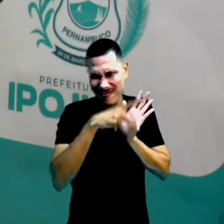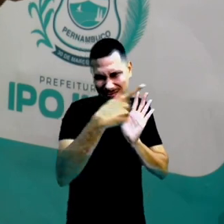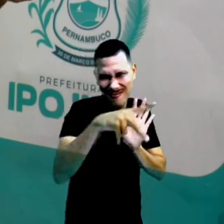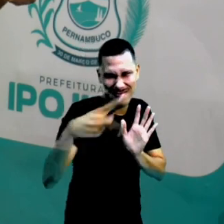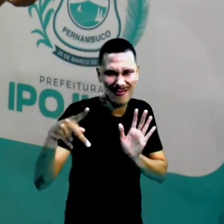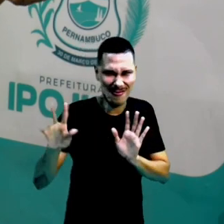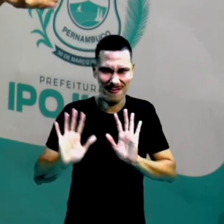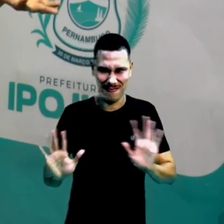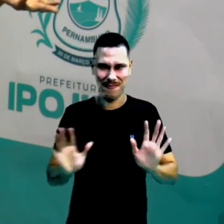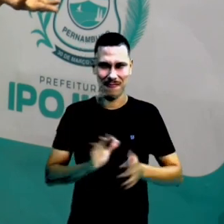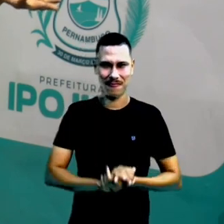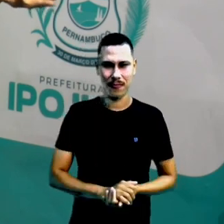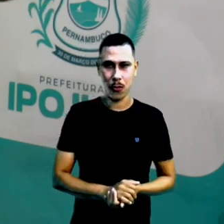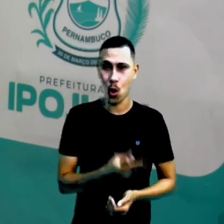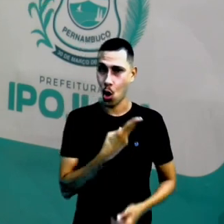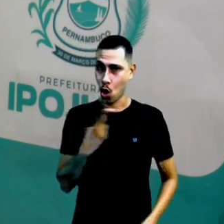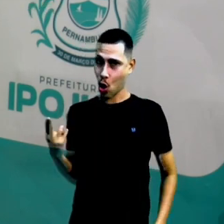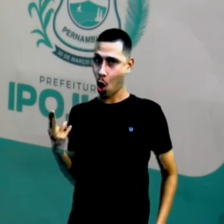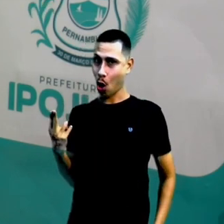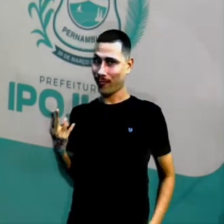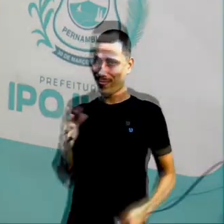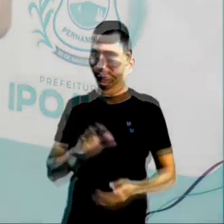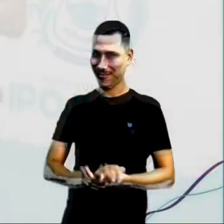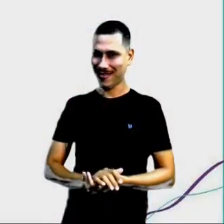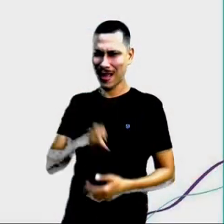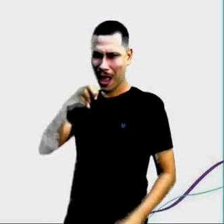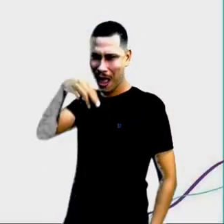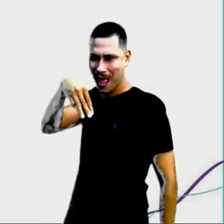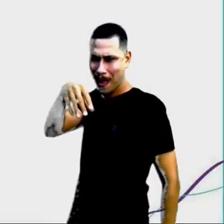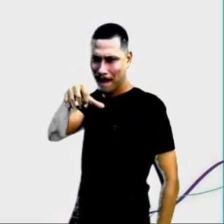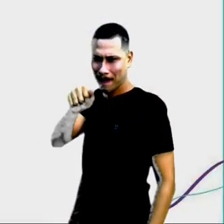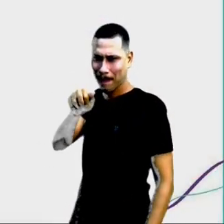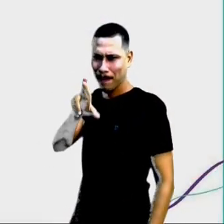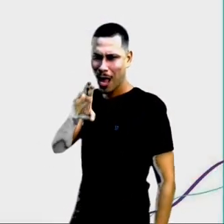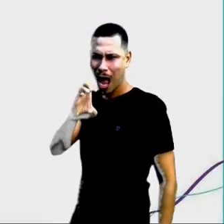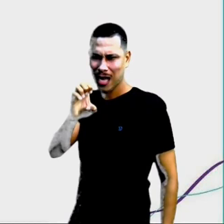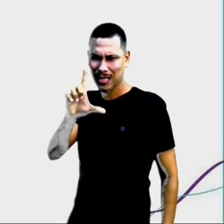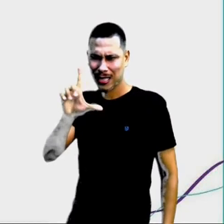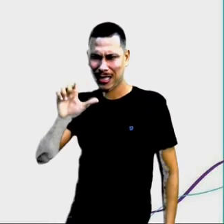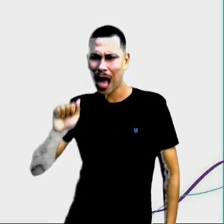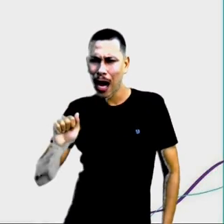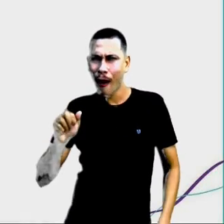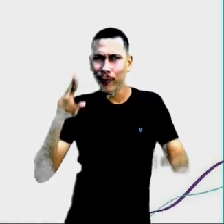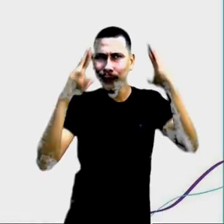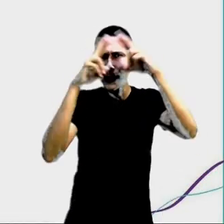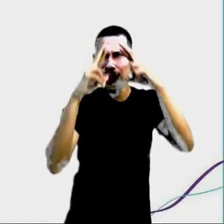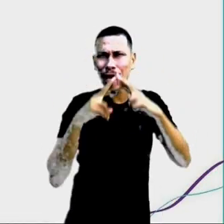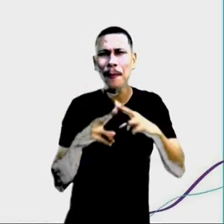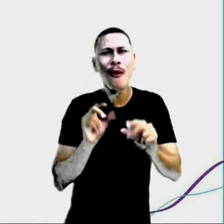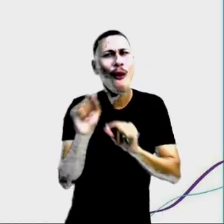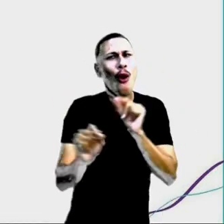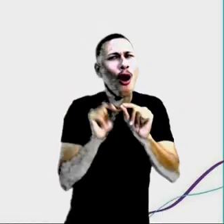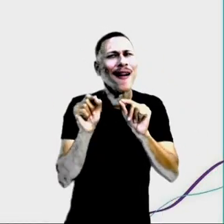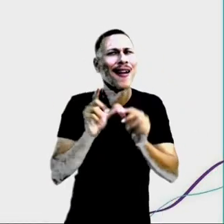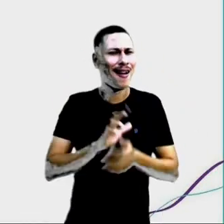lá, crianças. O meu nome é Marcela. Marcela rima com o quê?